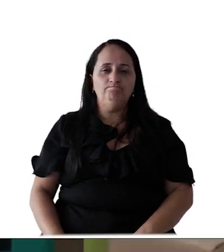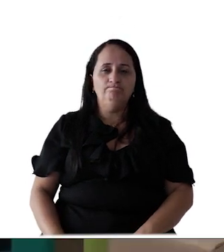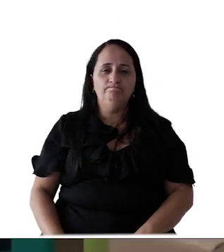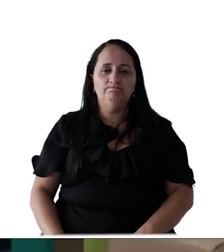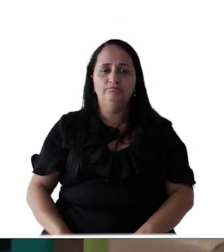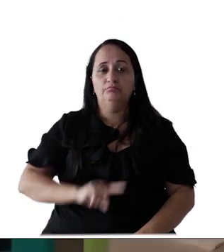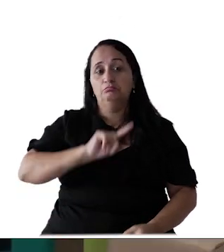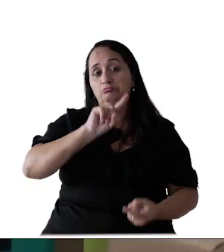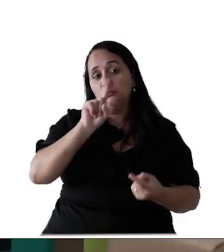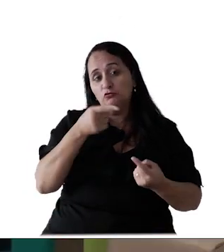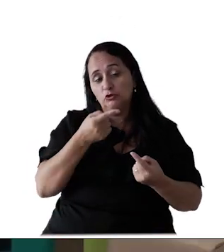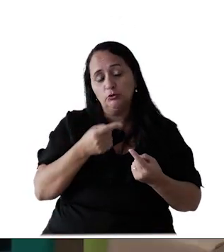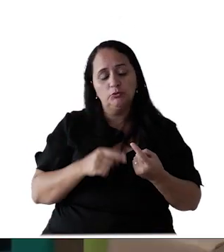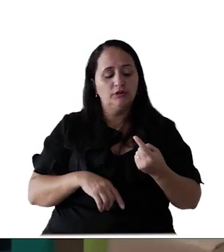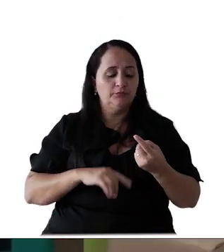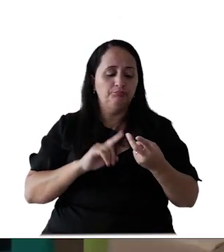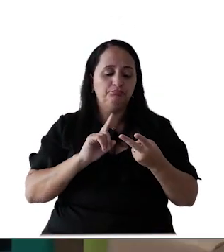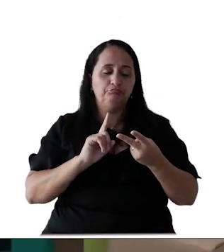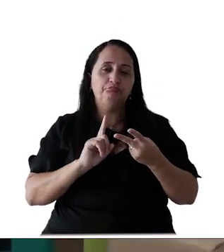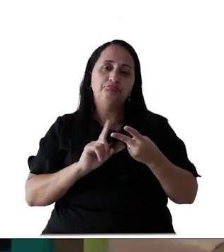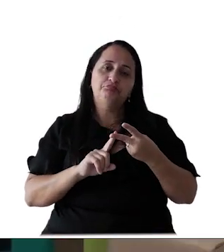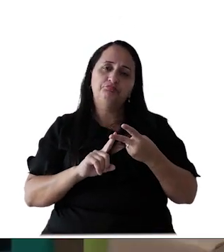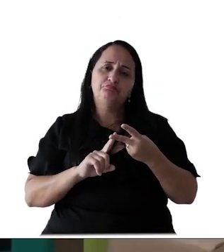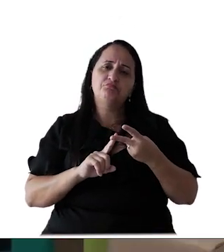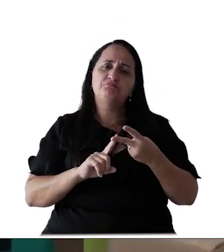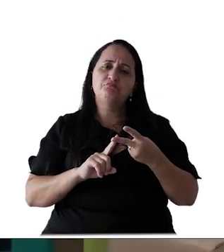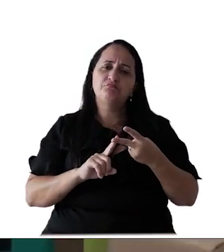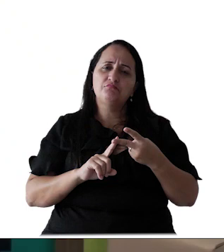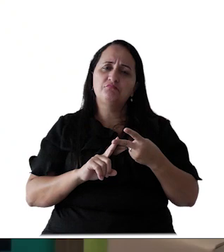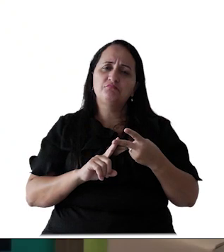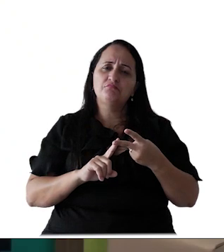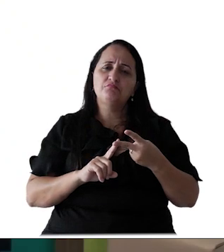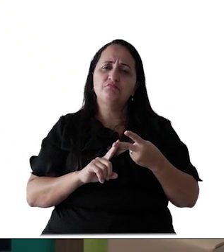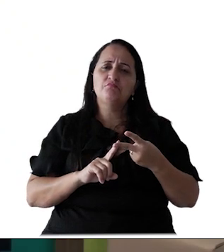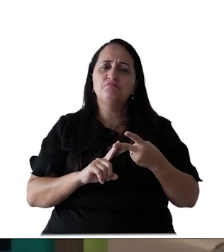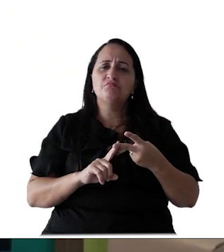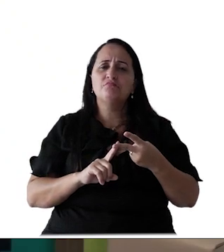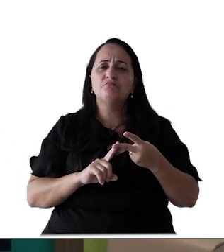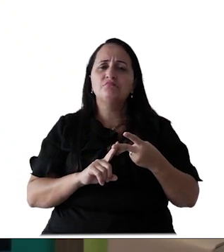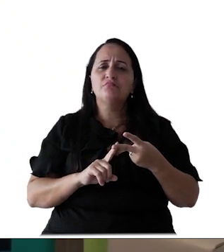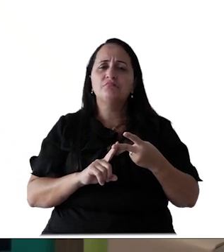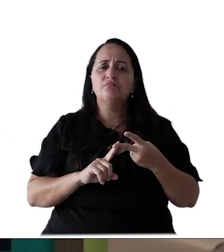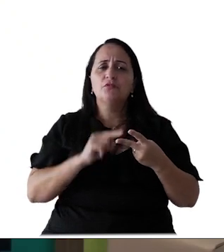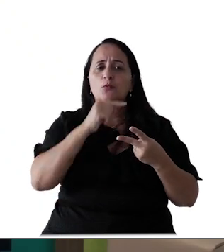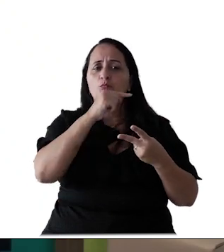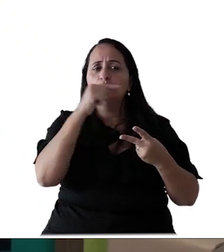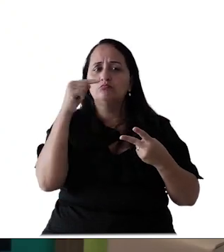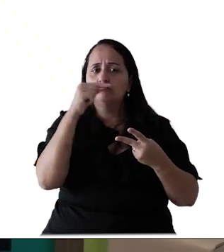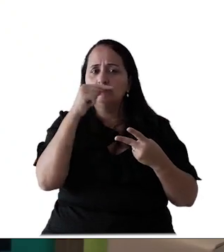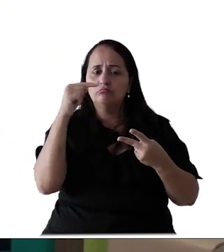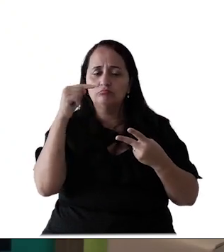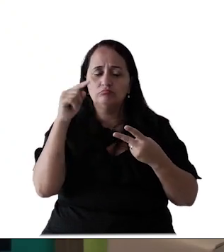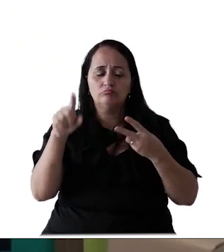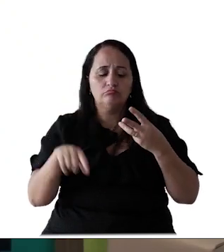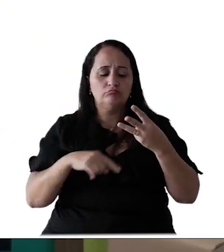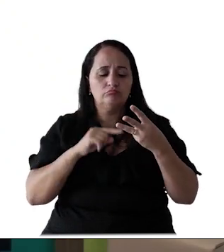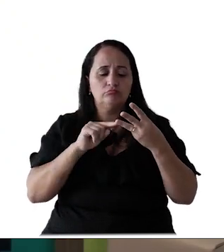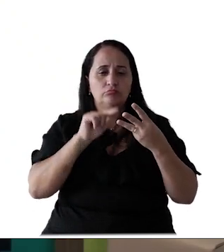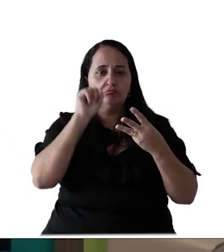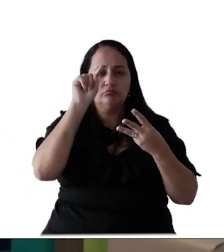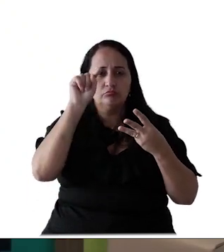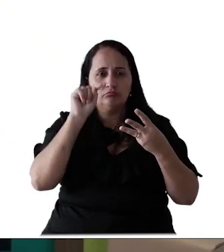como uma vírgula, sim, inclusive a vírgula, um travessão, os